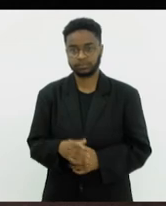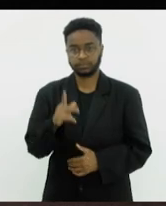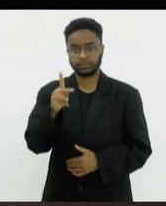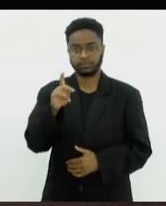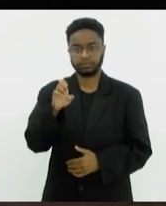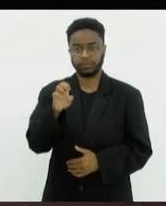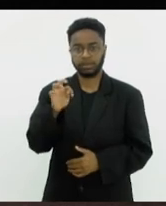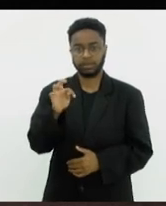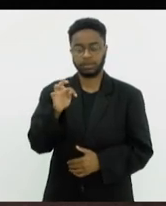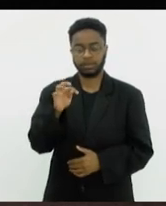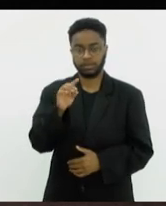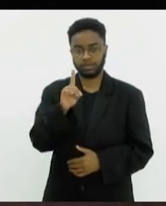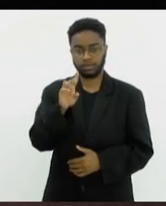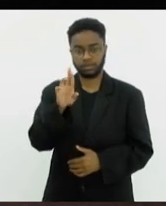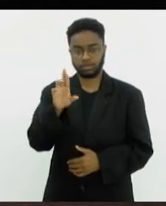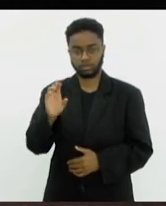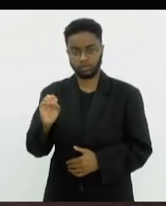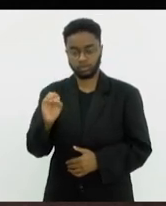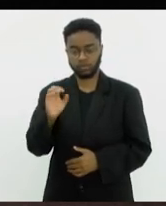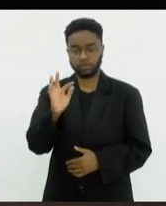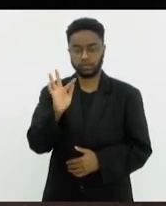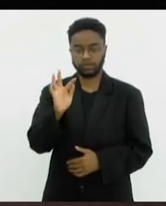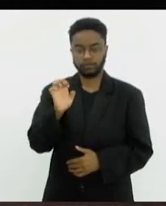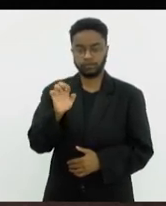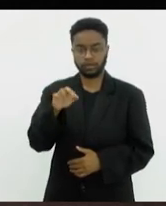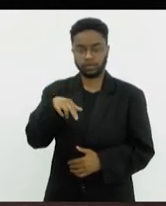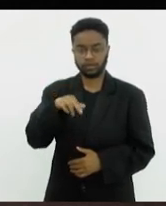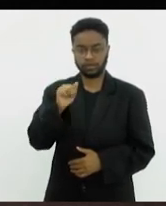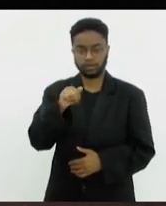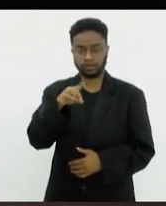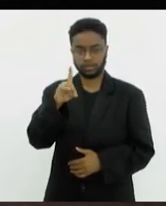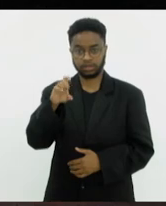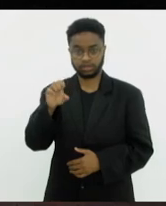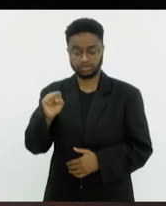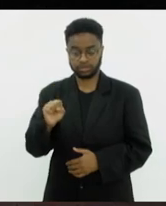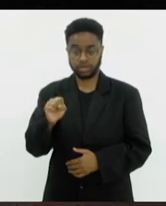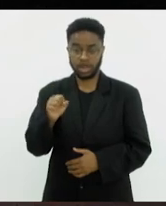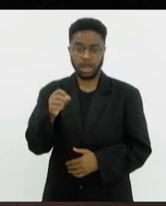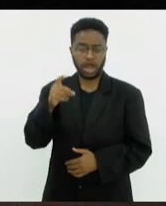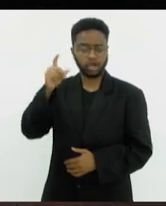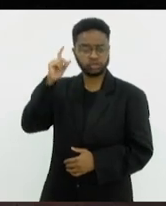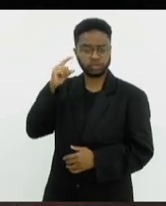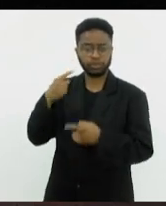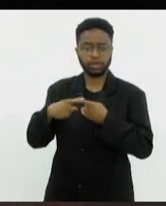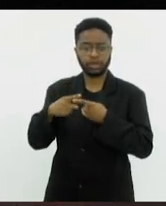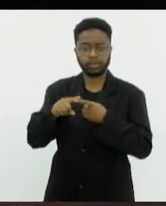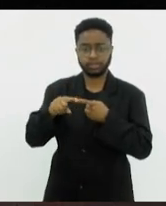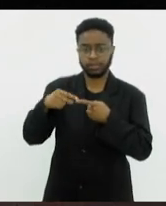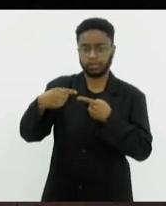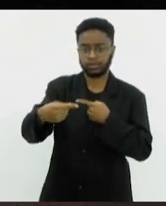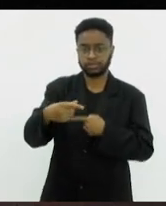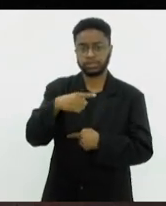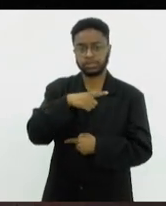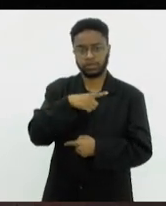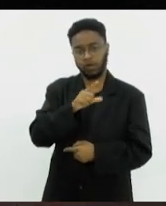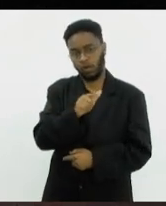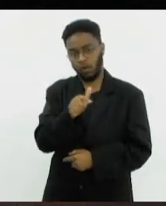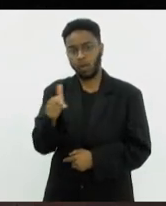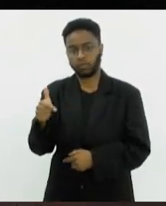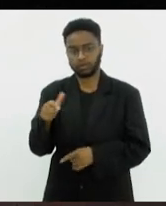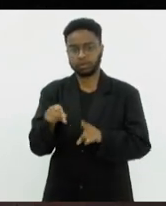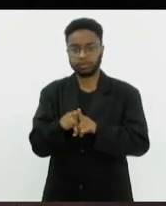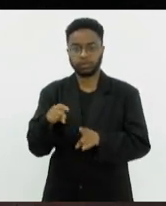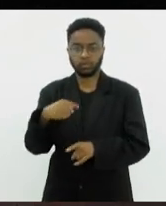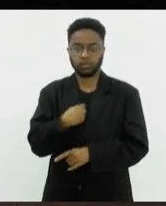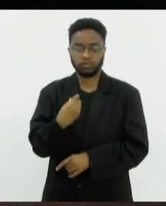Fernandes. Do antigo, porque depois dele teve outro Pedro Fernandes, que aqui era chamado de Pedrinho,